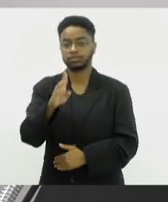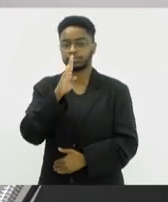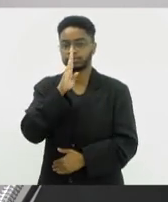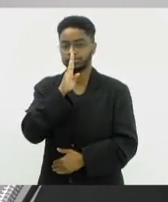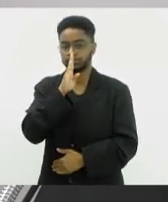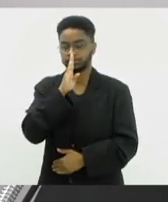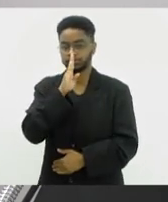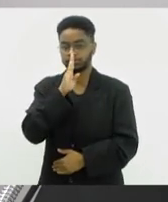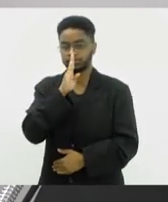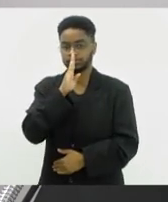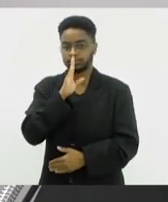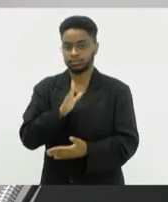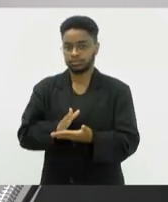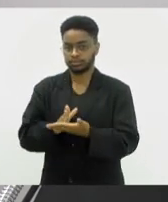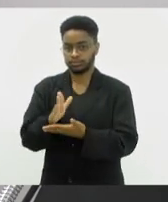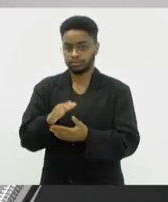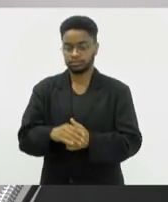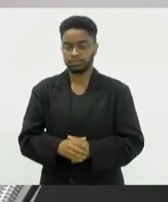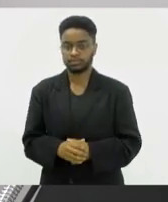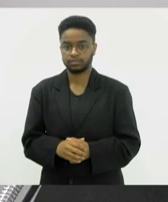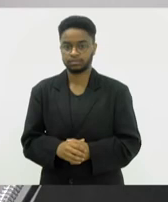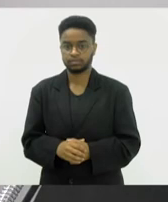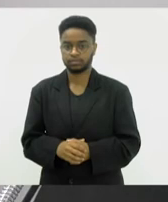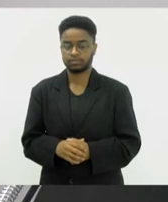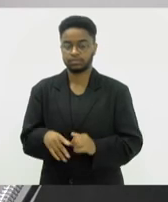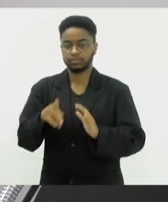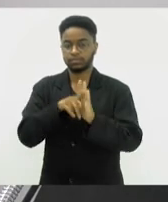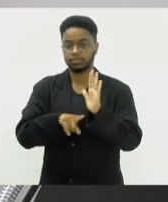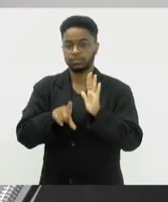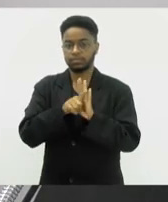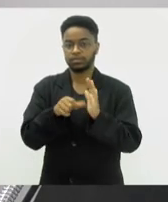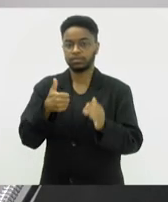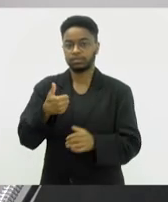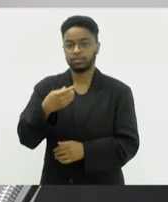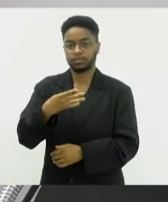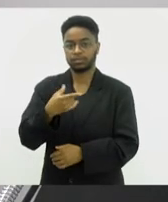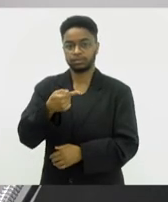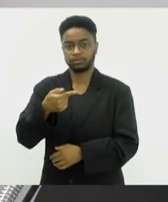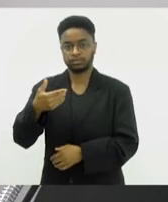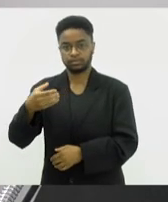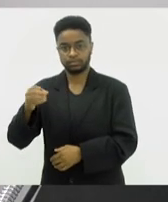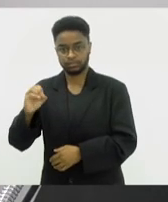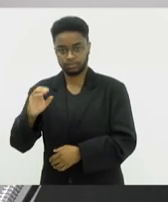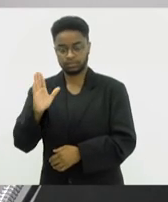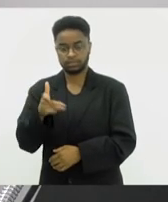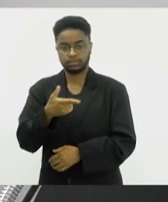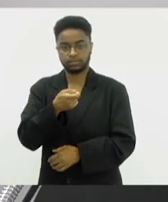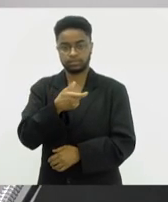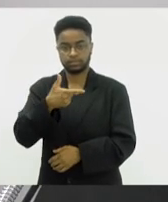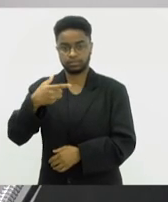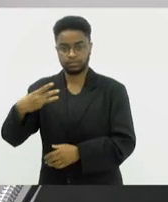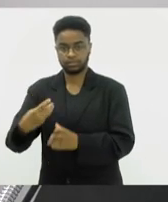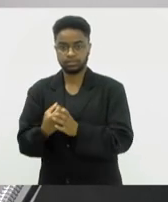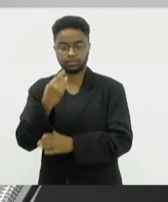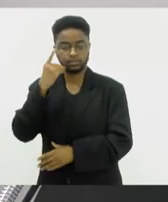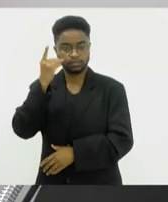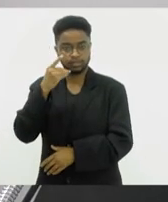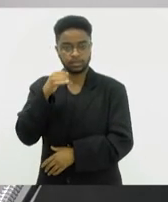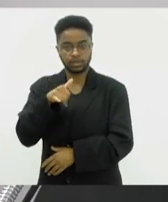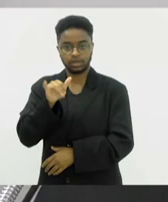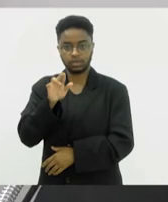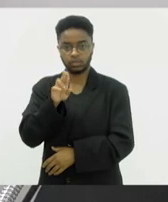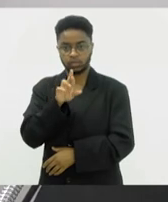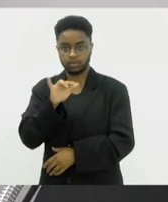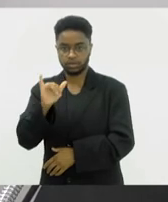permaneçam como estão. Aprovado. Projeto de lei 1470 de 23, de autoria do deputado Iuri,